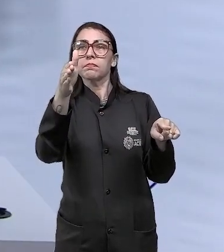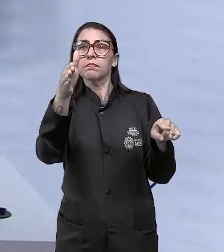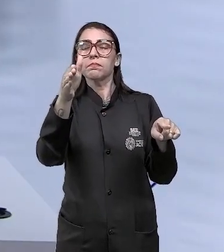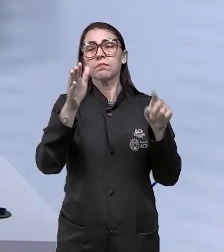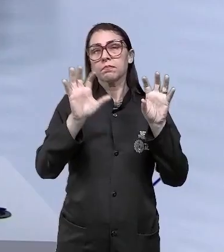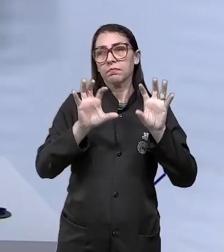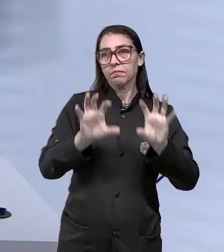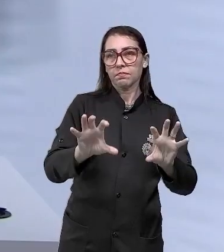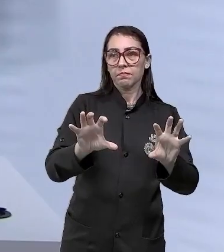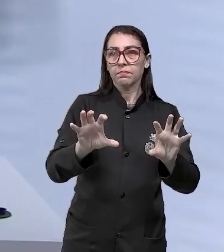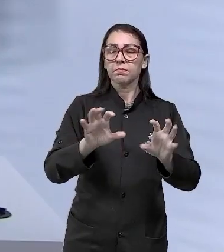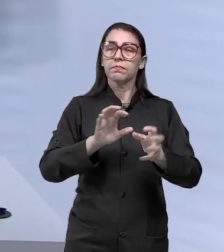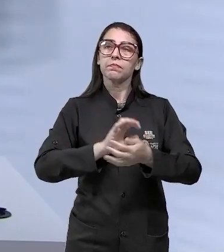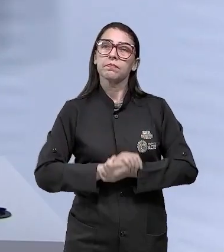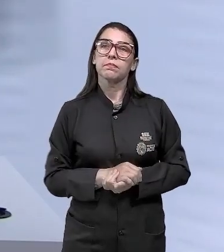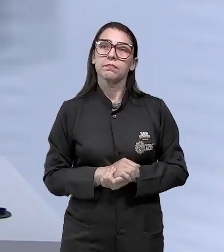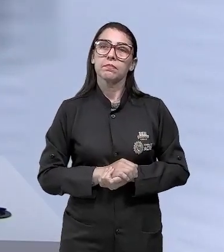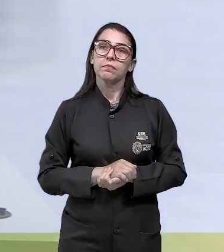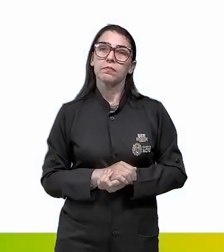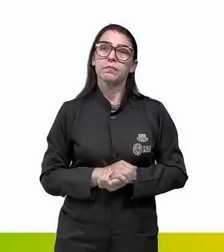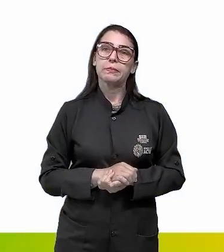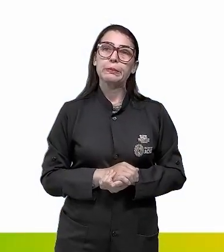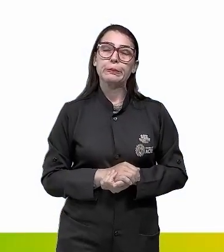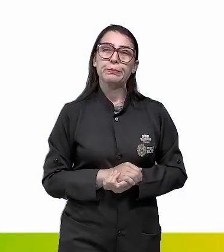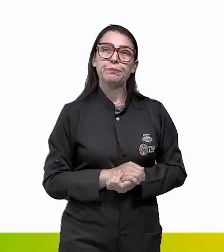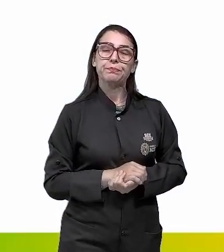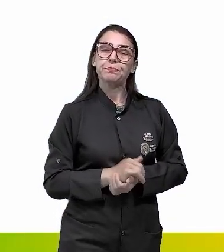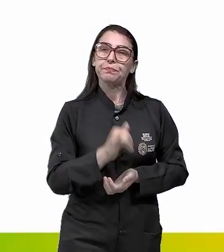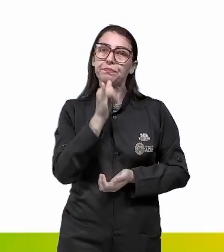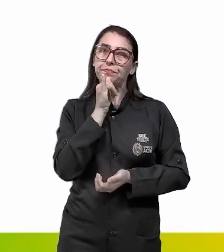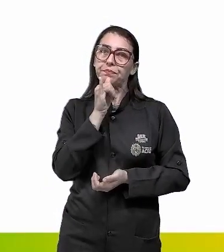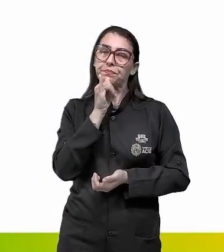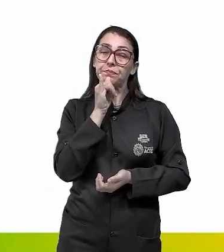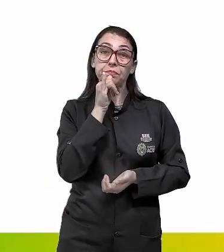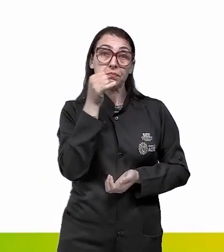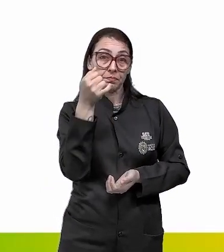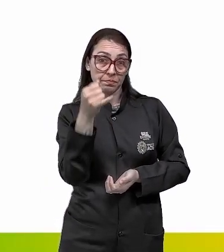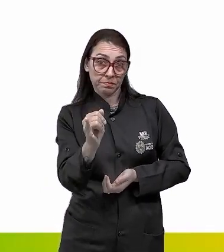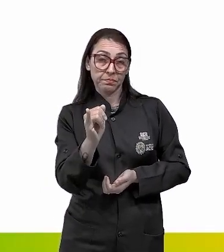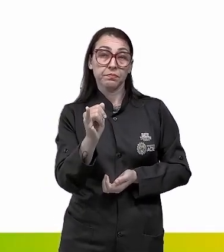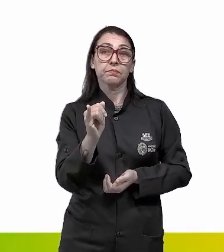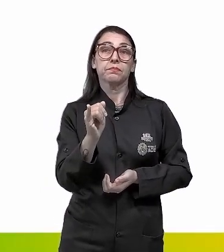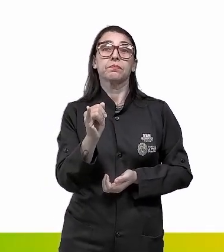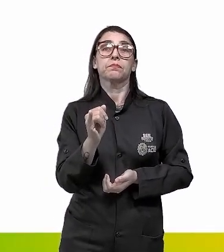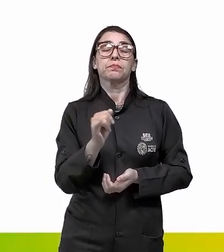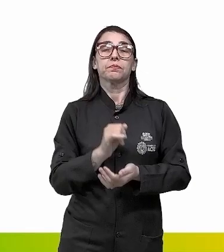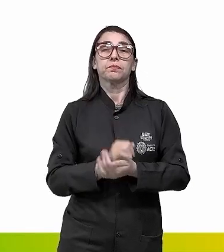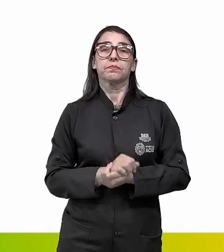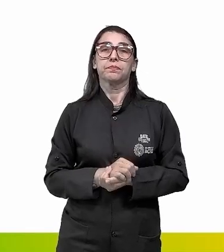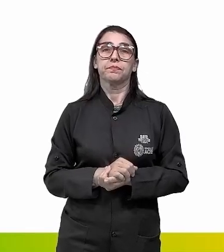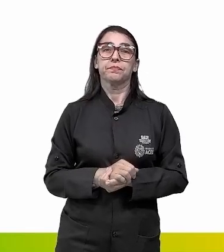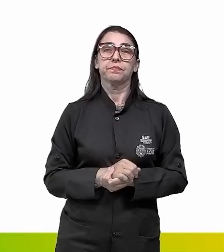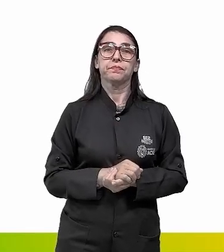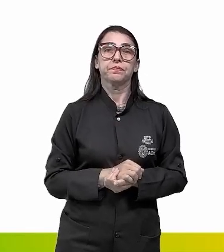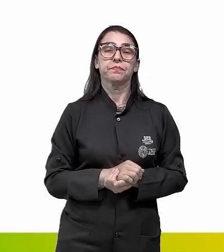seguinte maneira, deixa eu fazer aqui. Por exemplo, se eu quisesse transladar ela